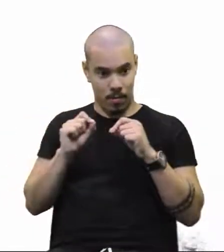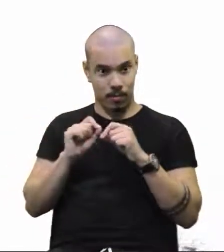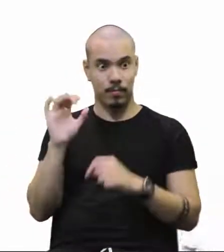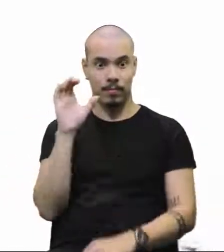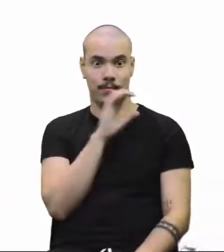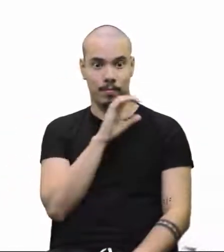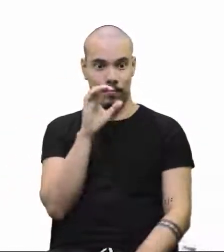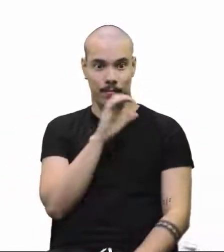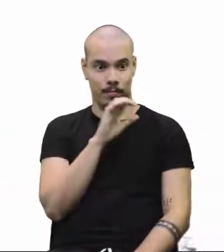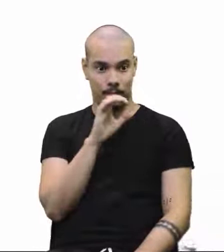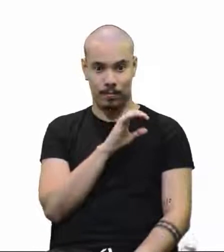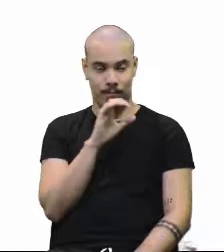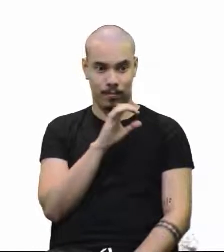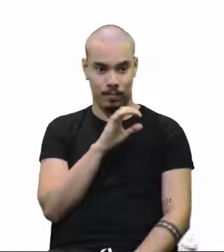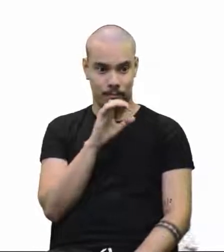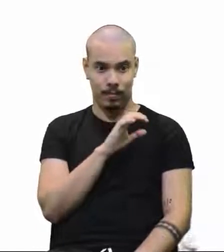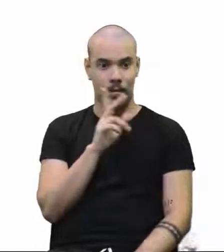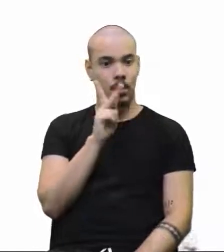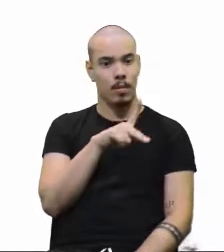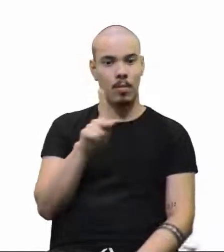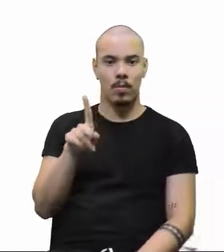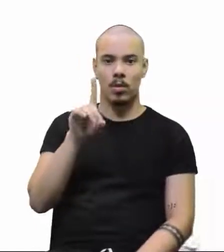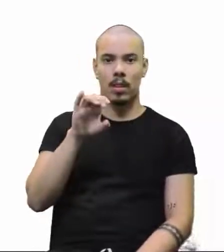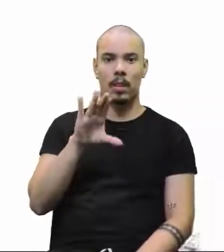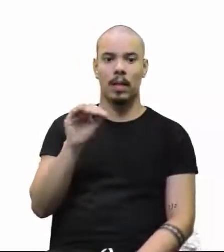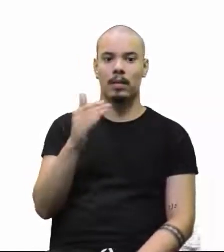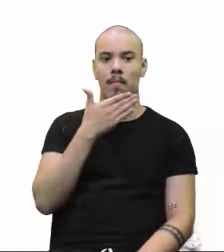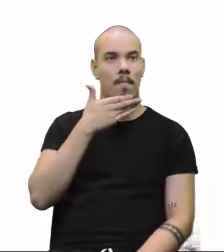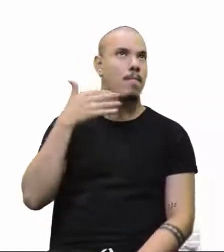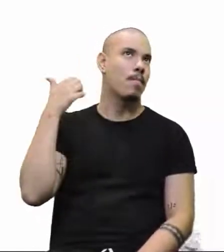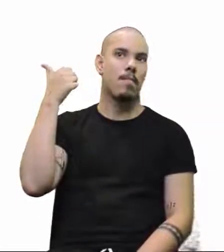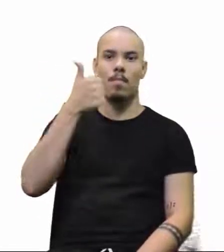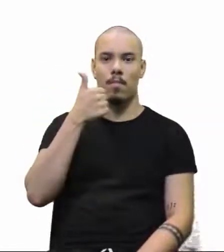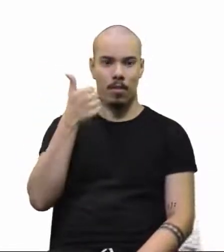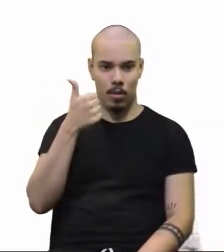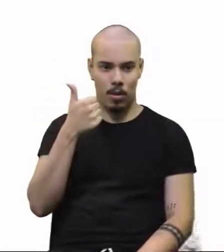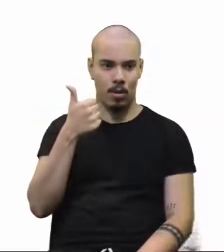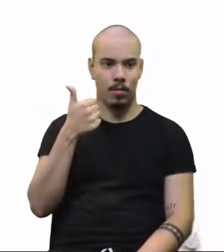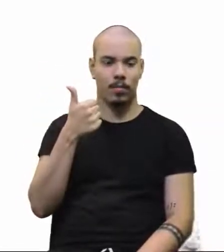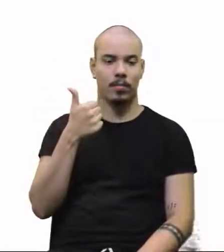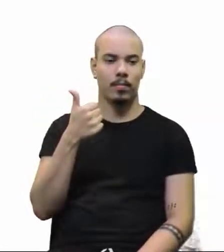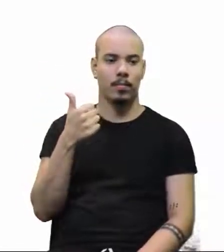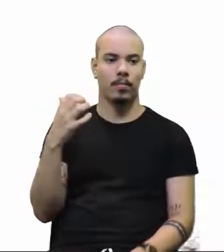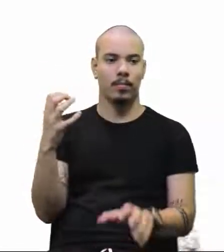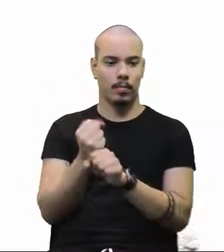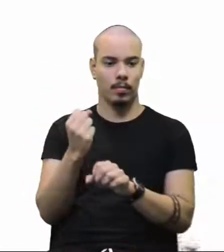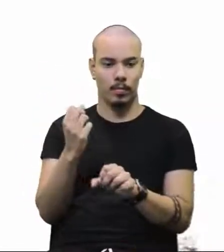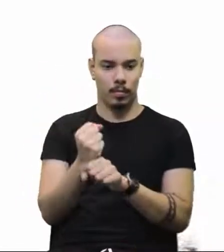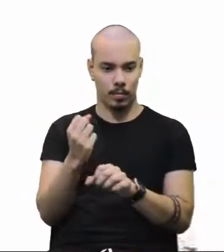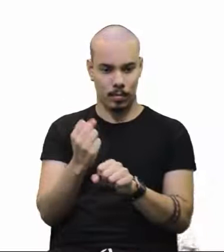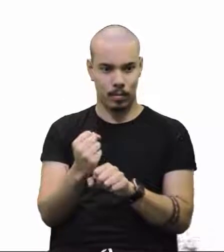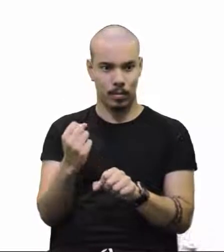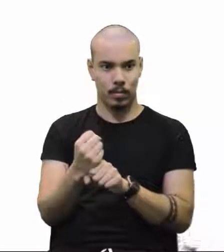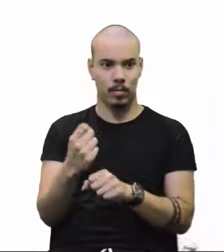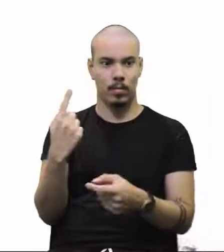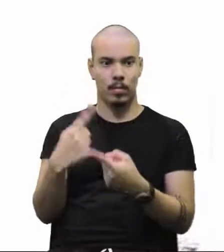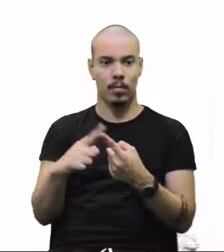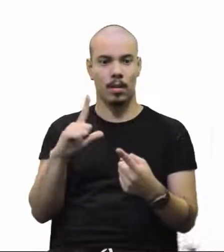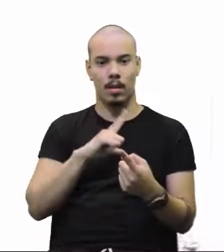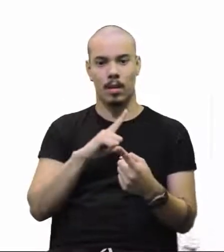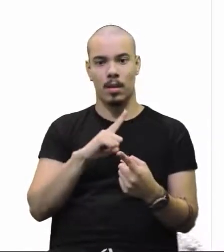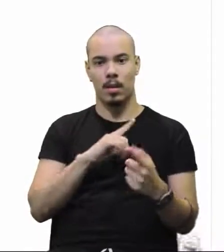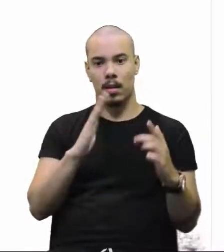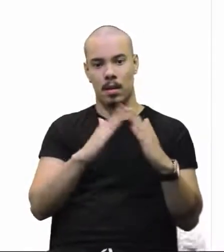rápido. Não gosto de trabalhar, o professor desse tem a cabeça melhor para fazer número com... conta com número... as casas, tem 3 casas. Isso, olha